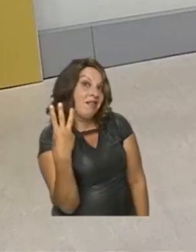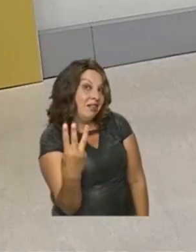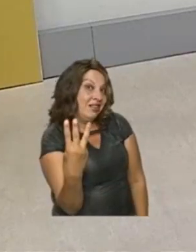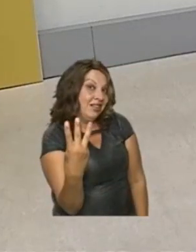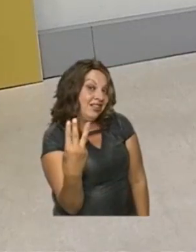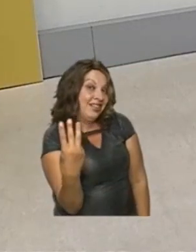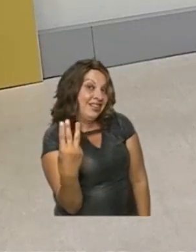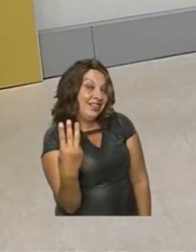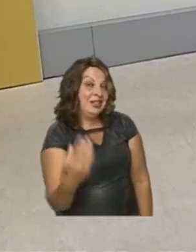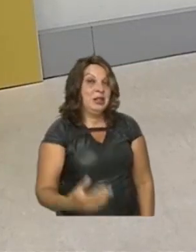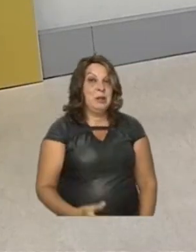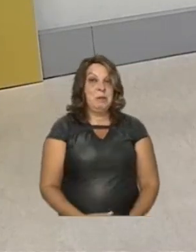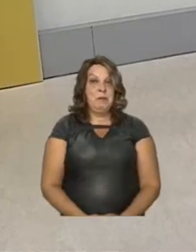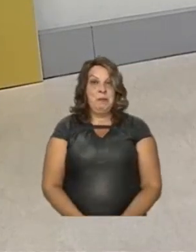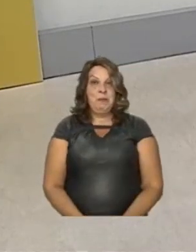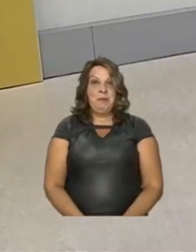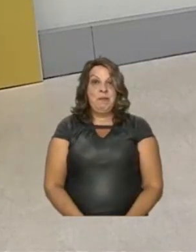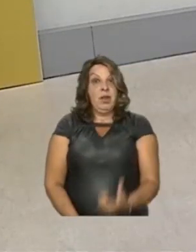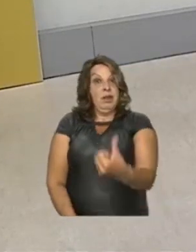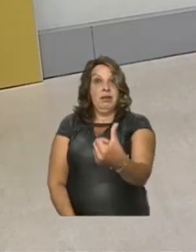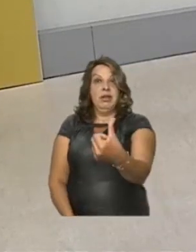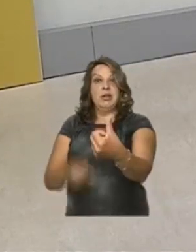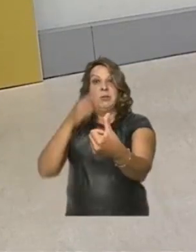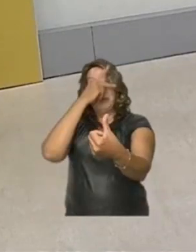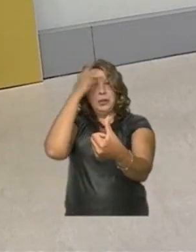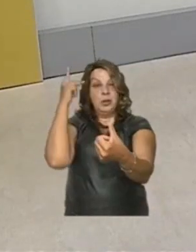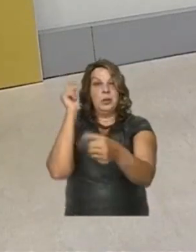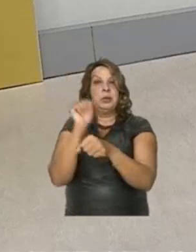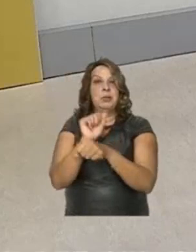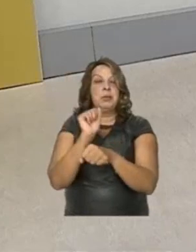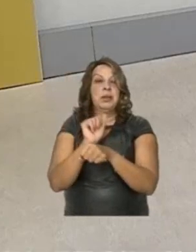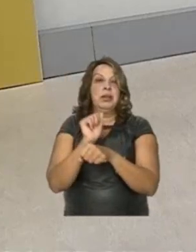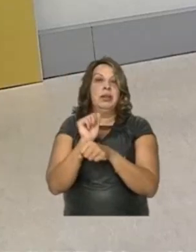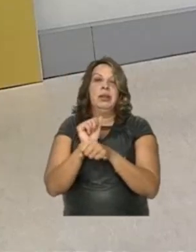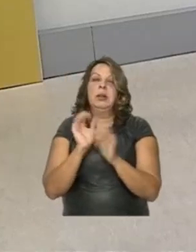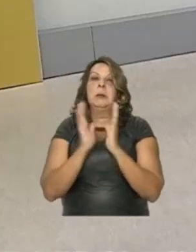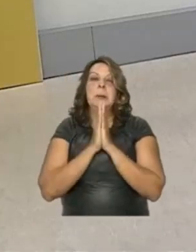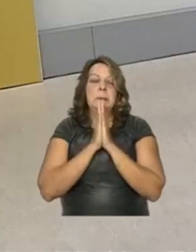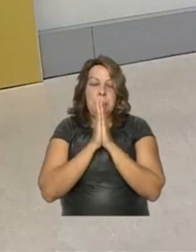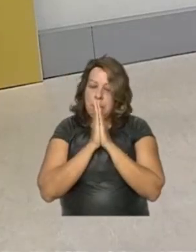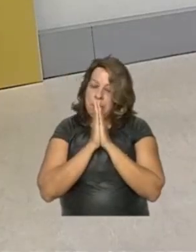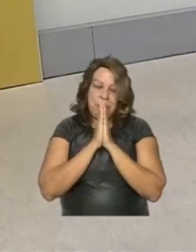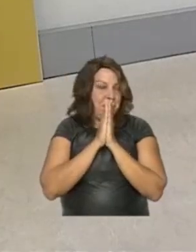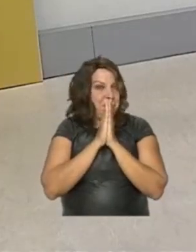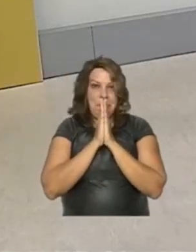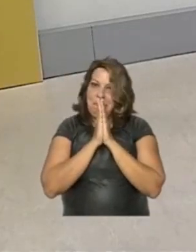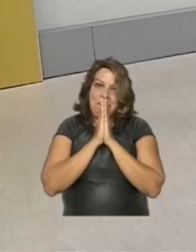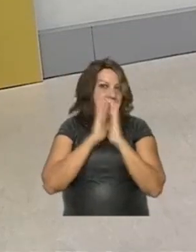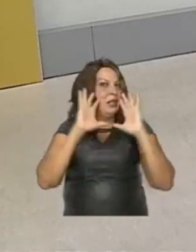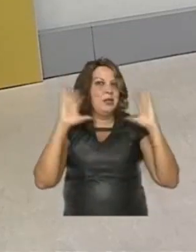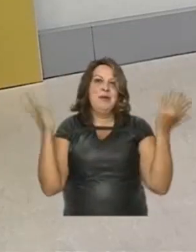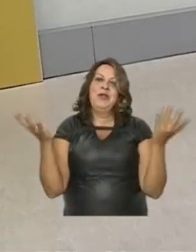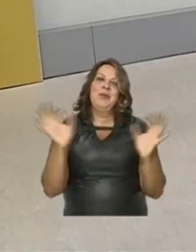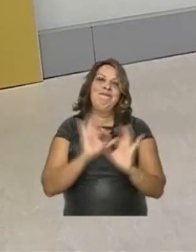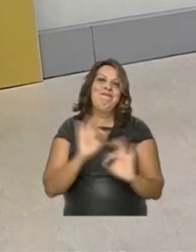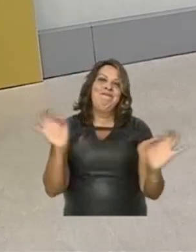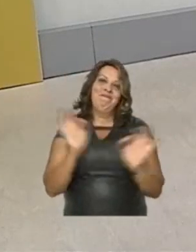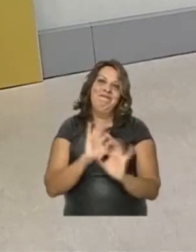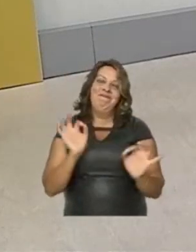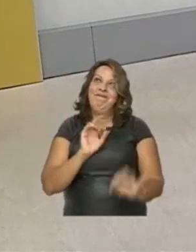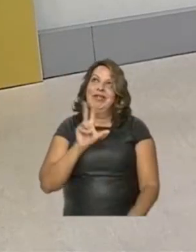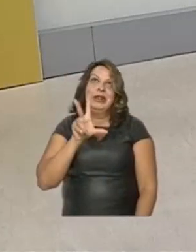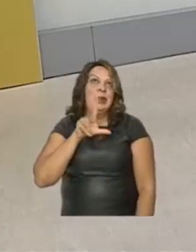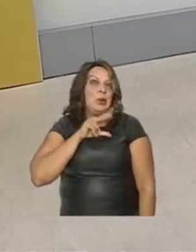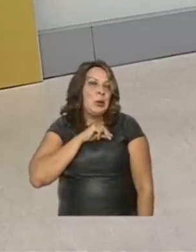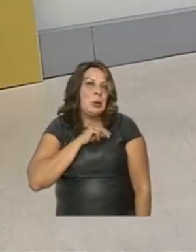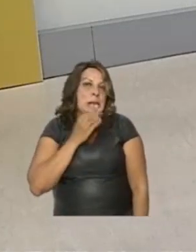número 3. Seis títulos à espera da bolinha decisiva que ainda não veio, nada resolvido ainda.